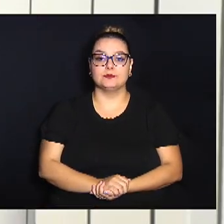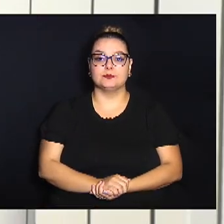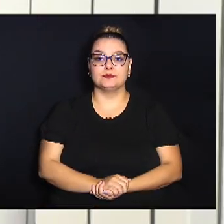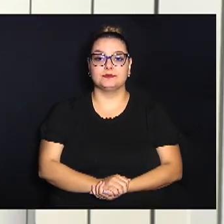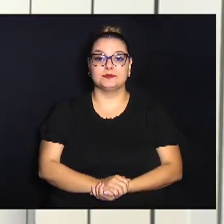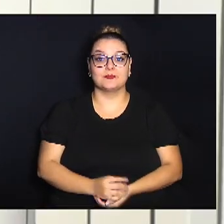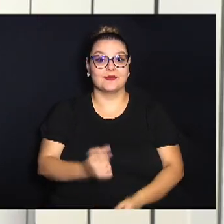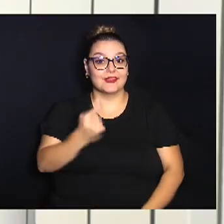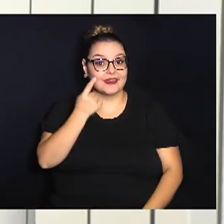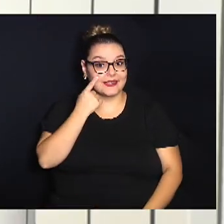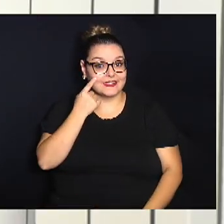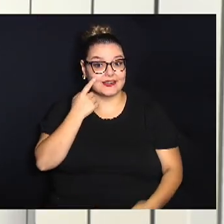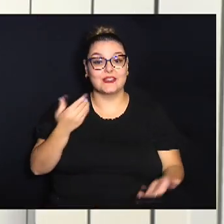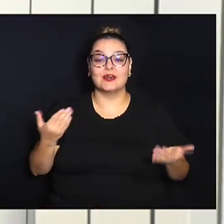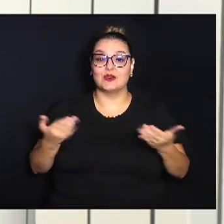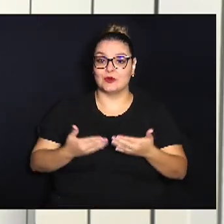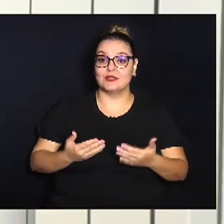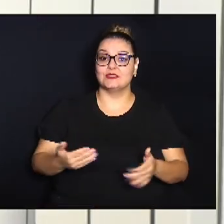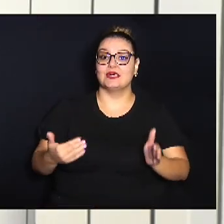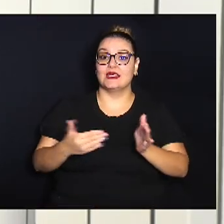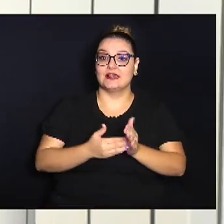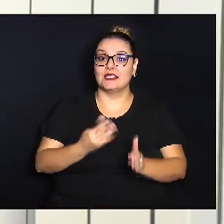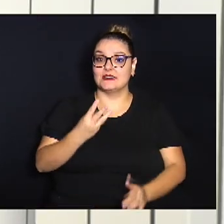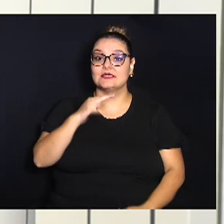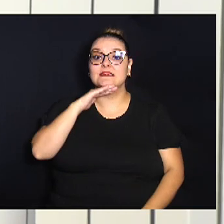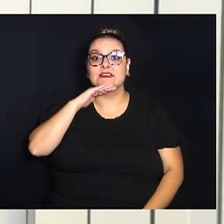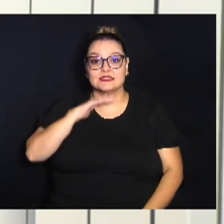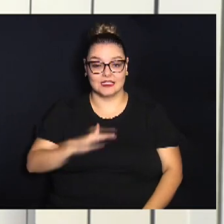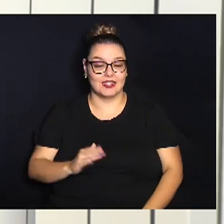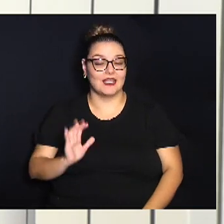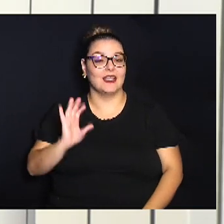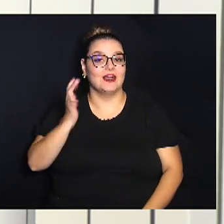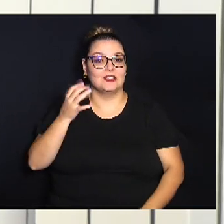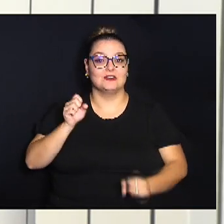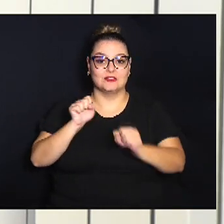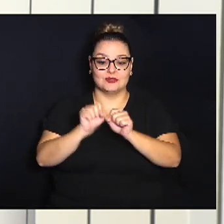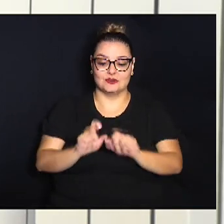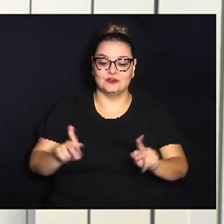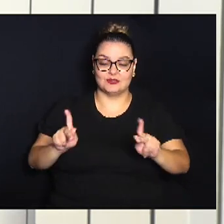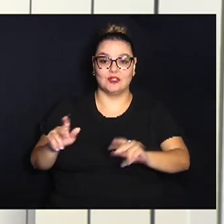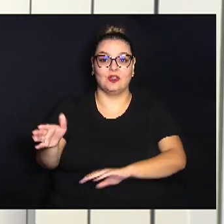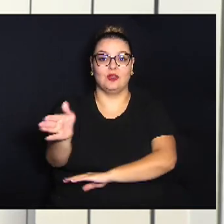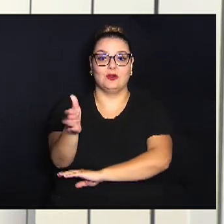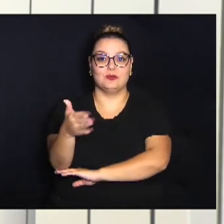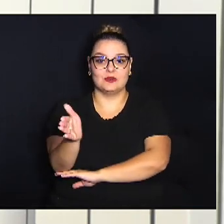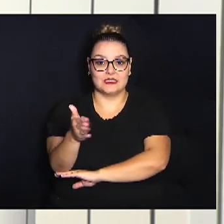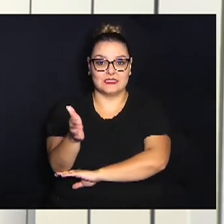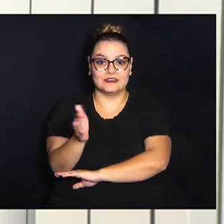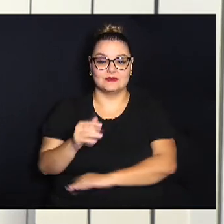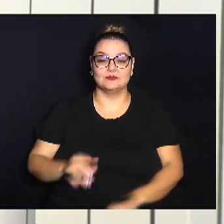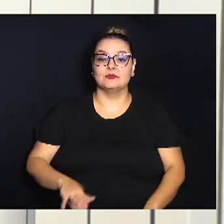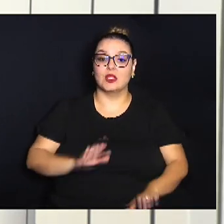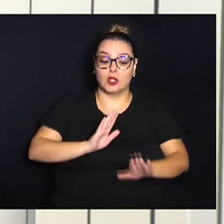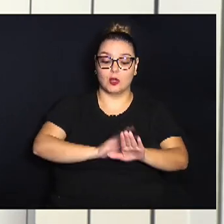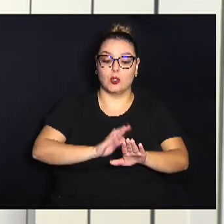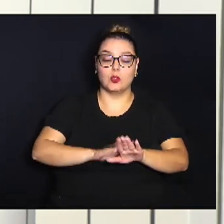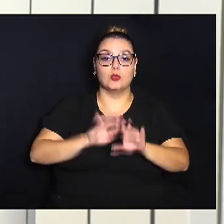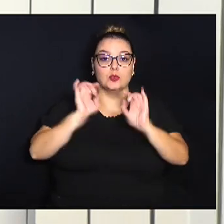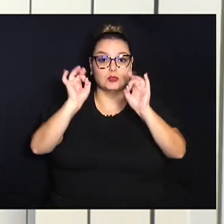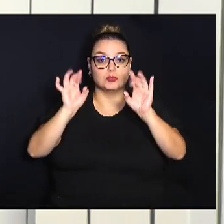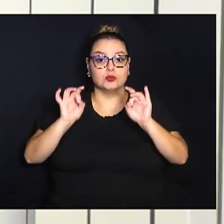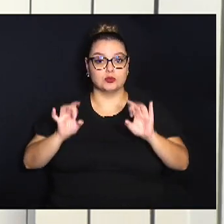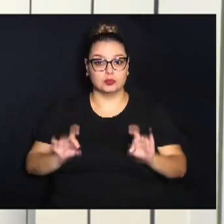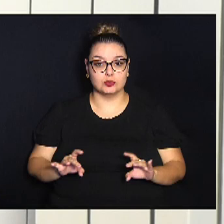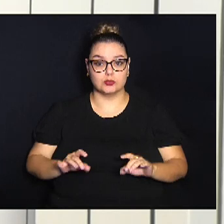E olha só, hoje até às 3 horas da tarde acontece no Shopping Parque das Bandeiras uma ação especial sobre